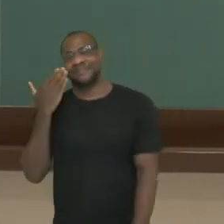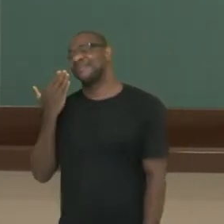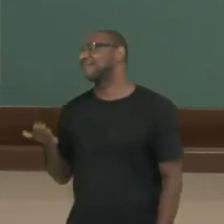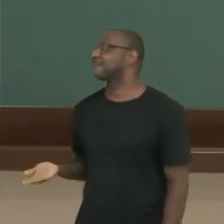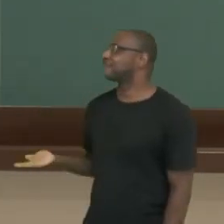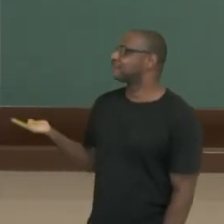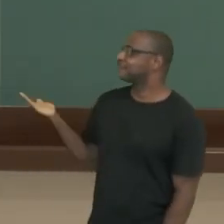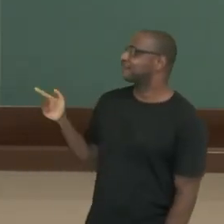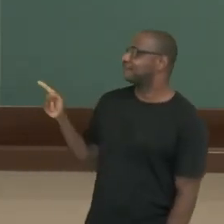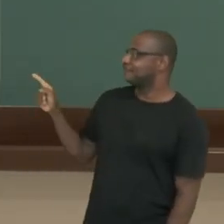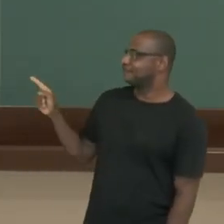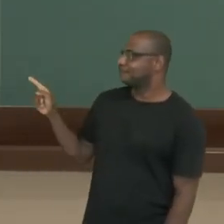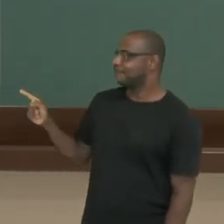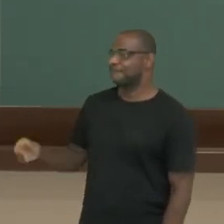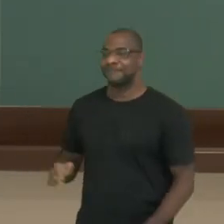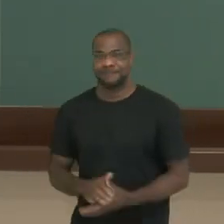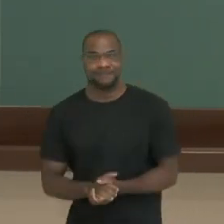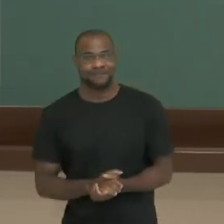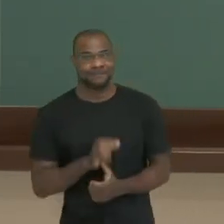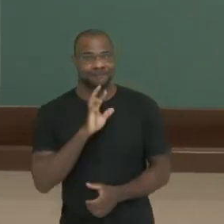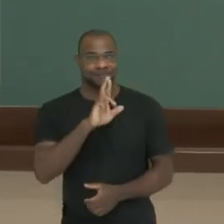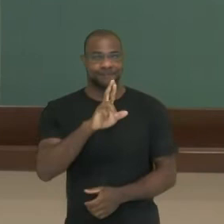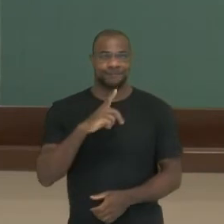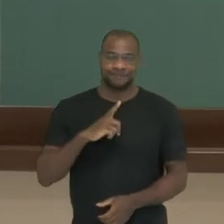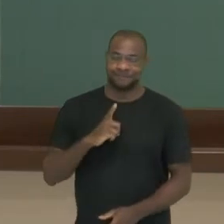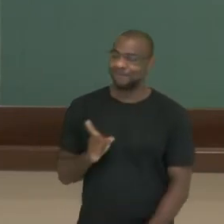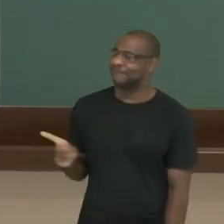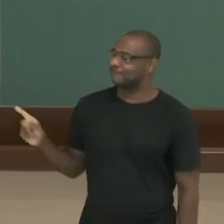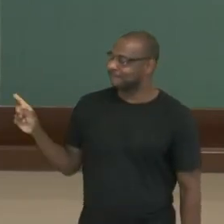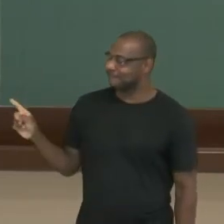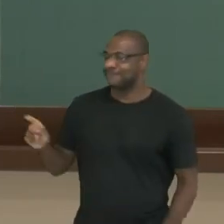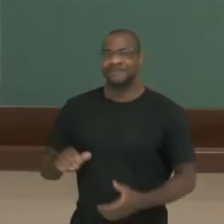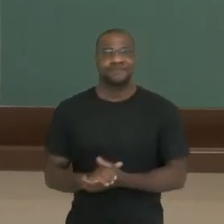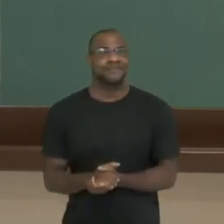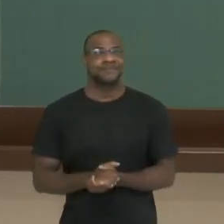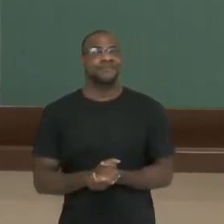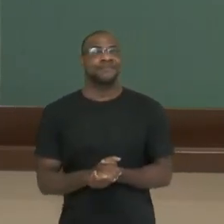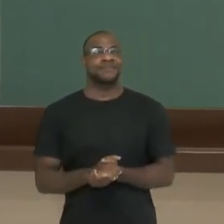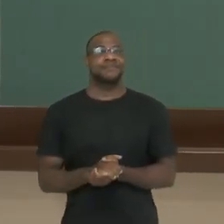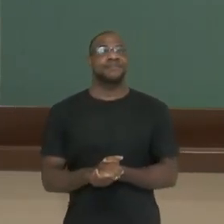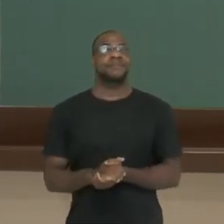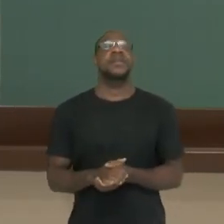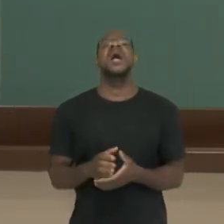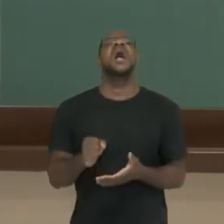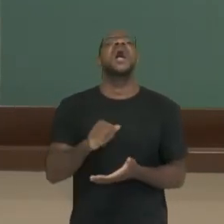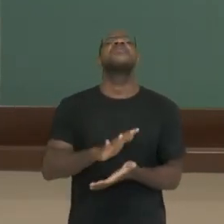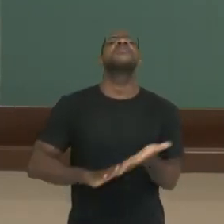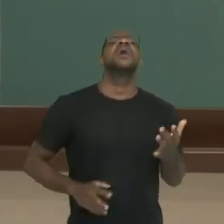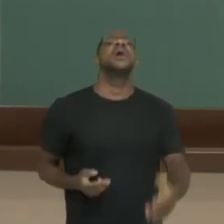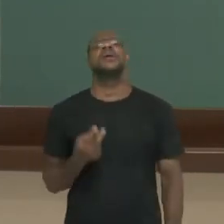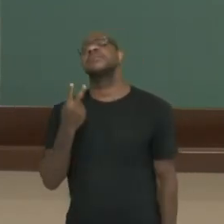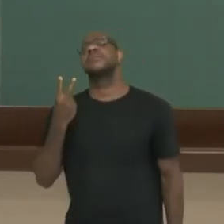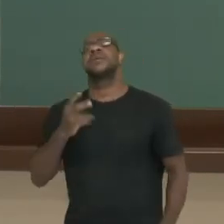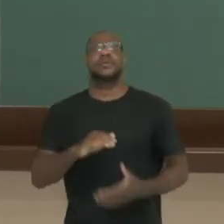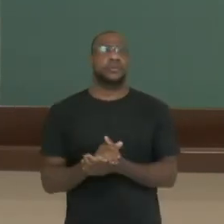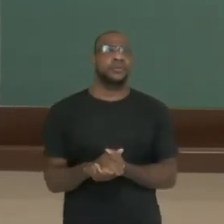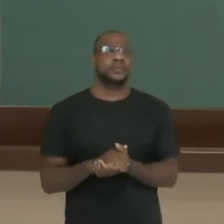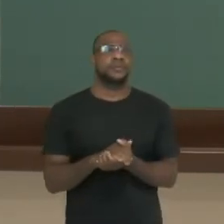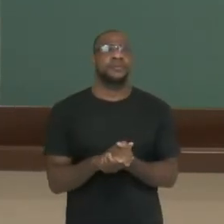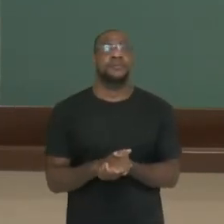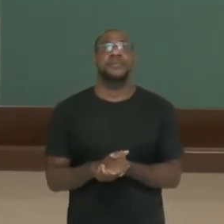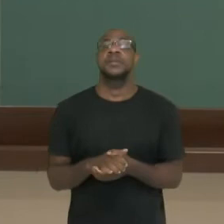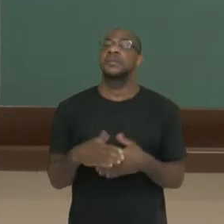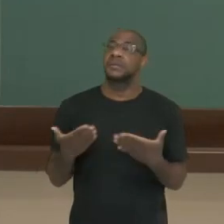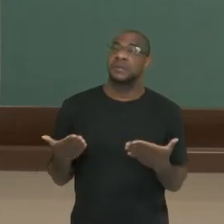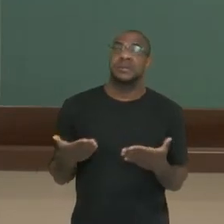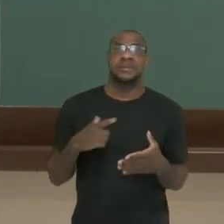eles estavam solicitando, algumas caixinhas, para organizarem os livros lá, ok? Então, vamos para a nossa segunda atividade, né?